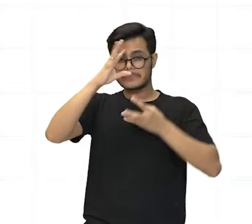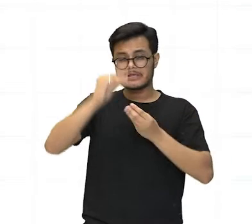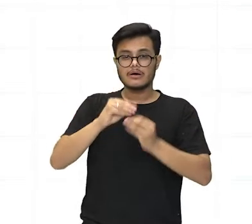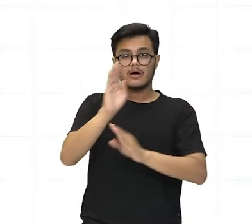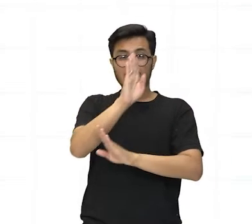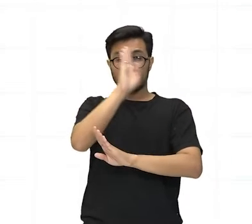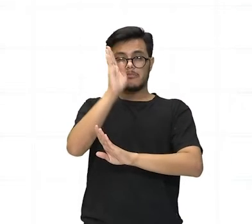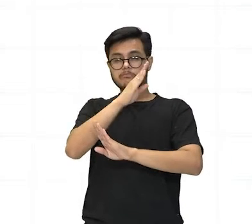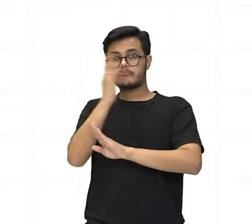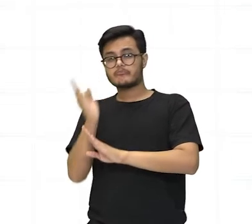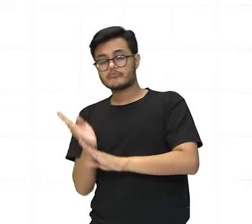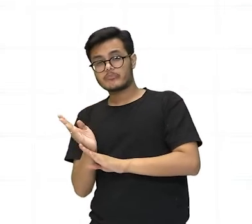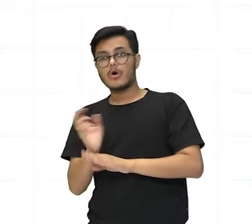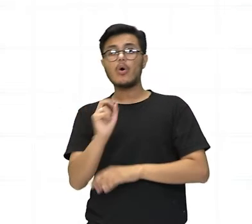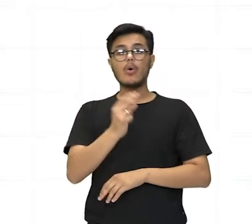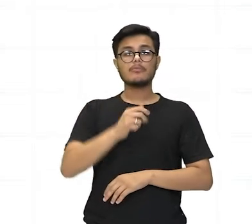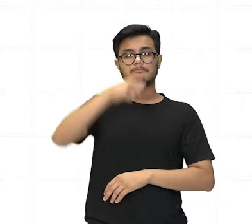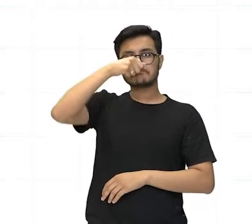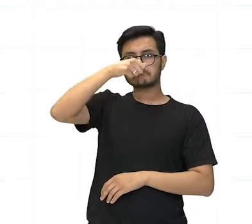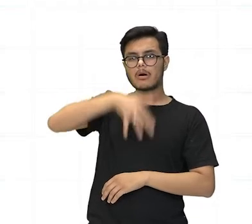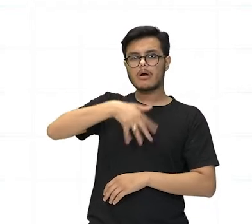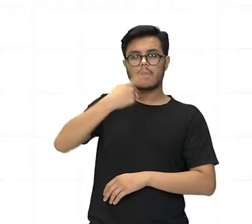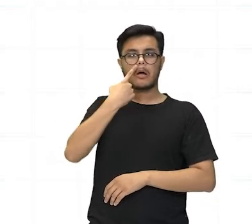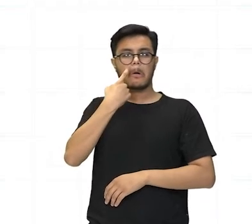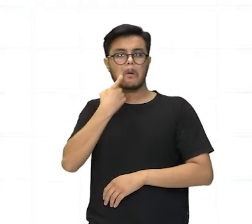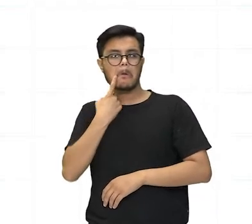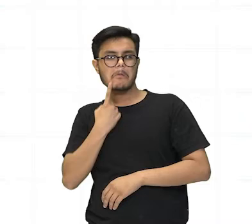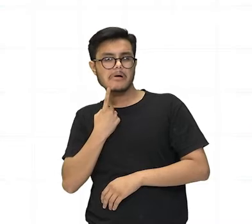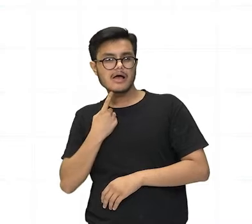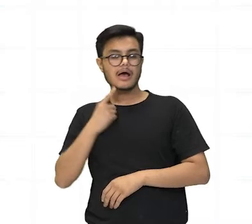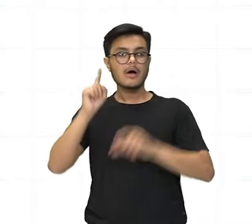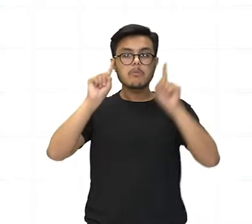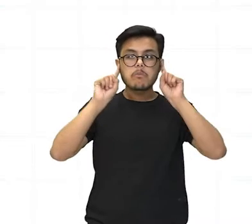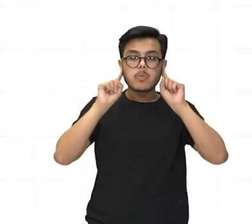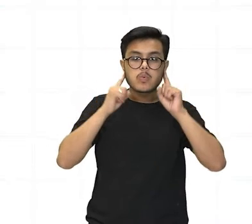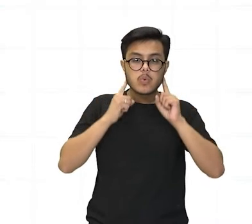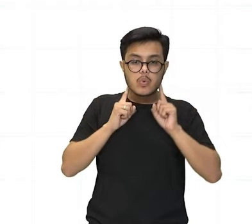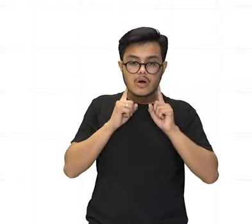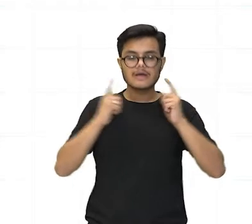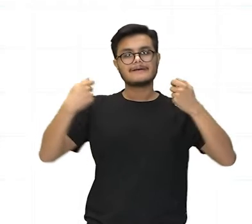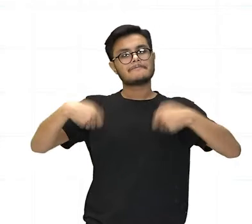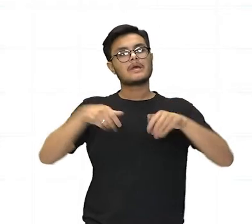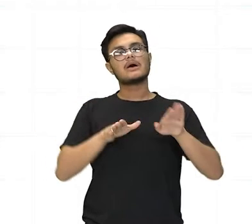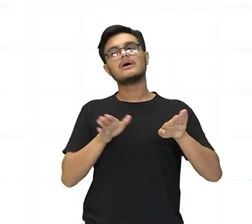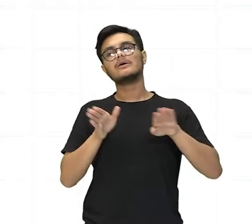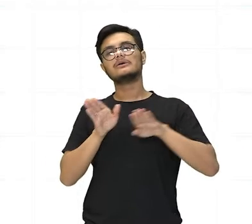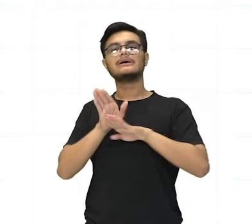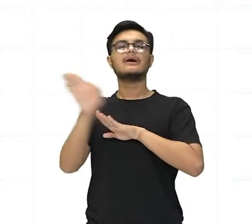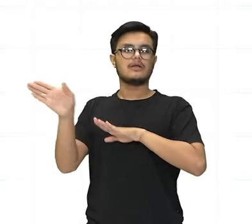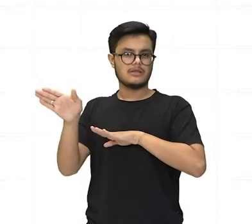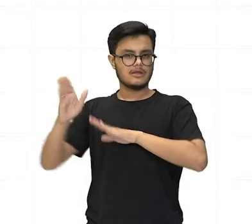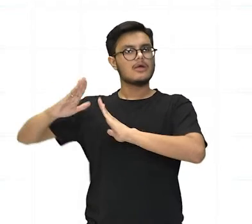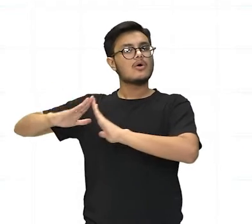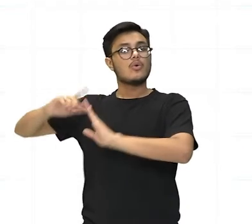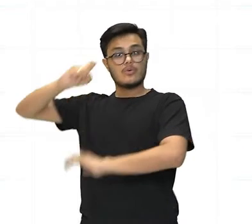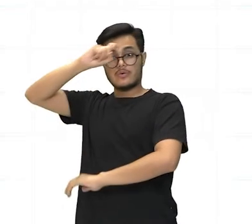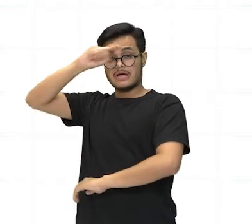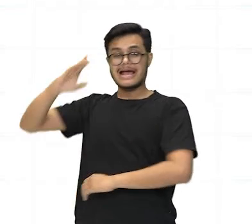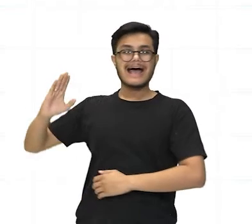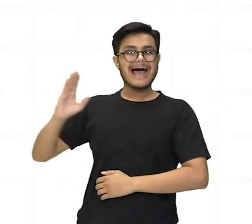desmaio, sangramentos pelo nariz ou ouvidos, precisa ser direcionado para assistência